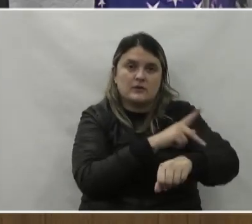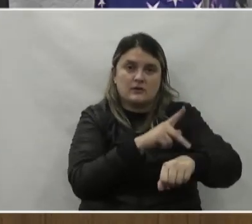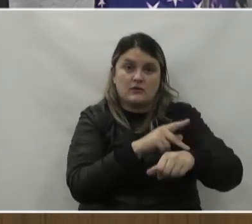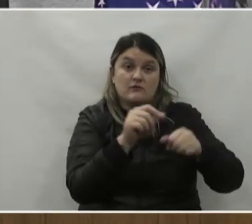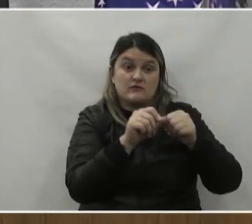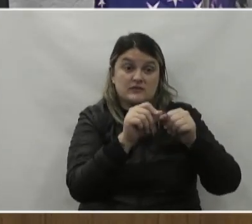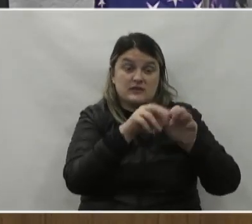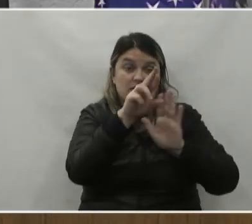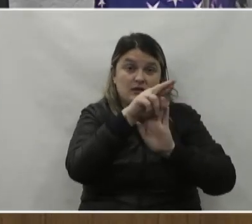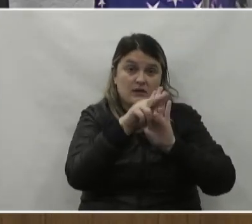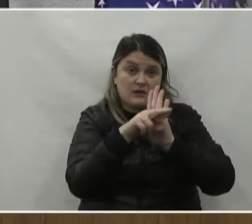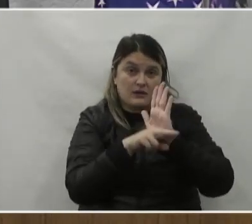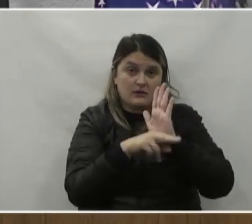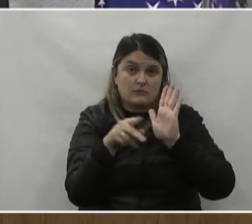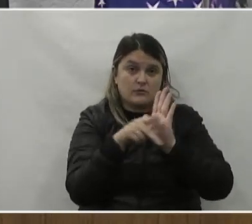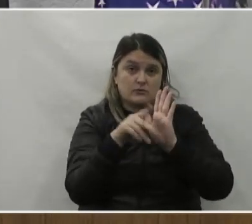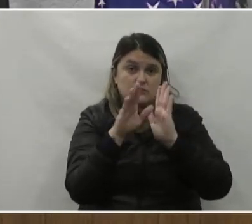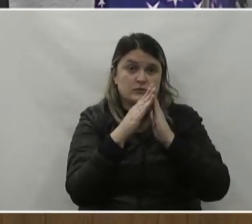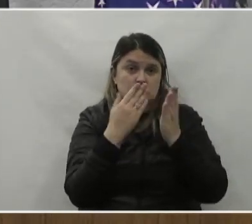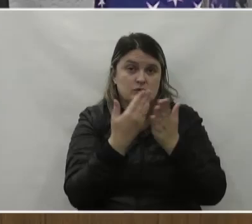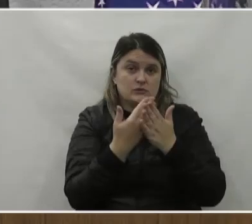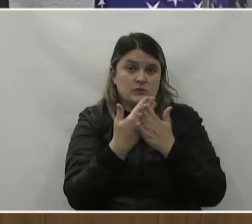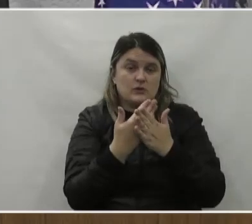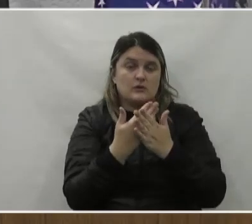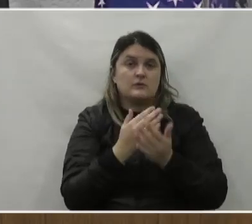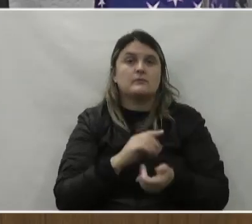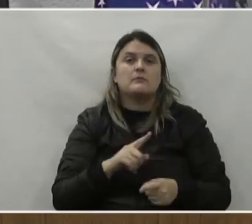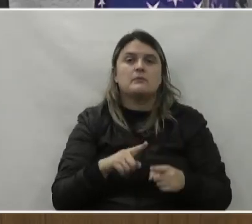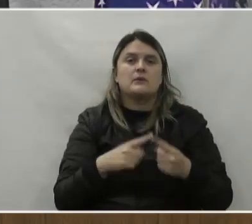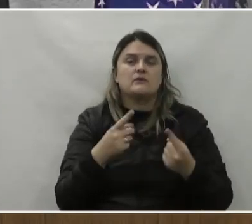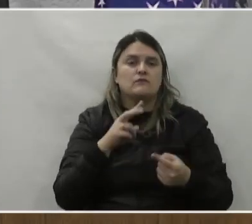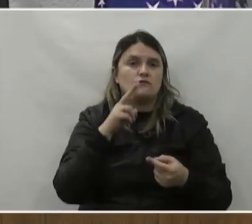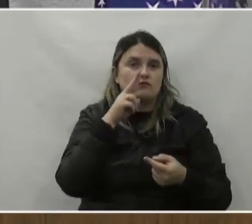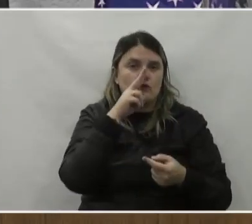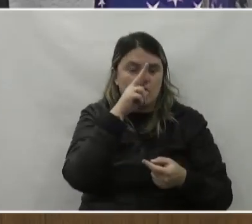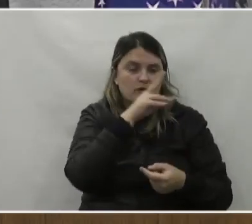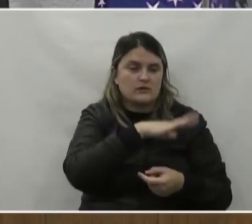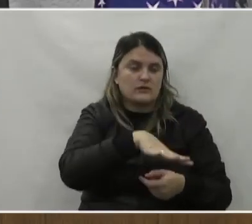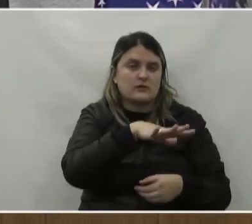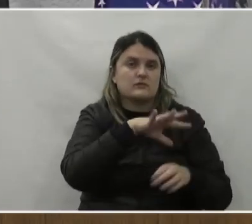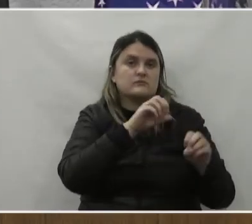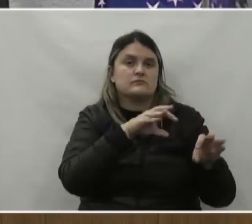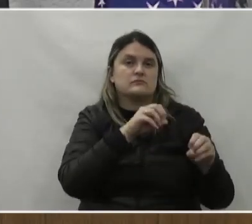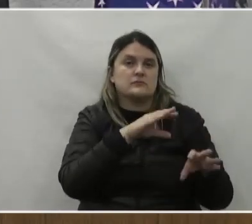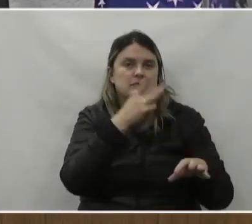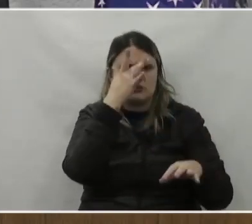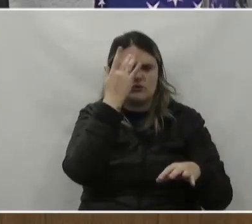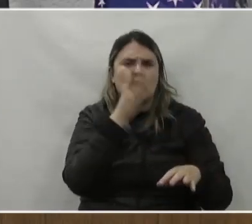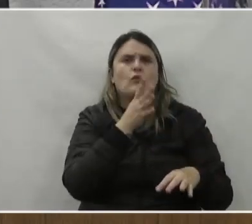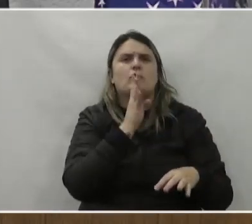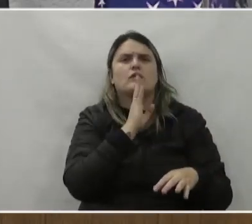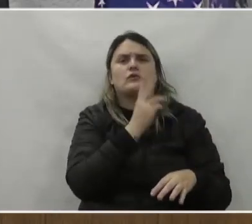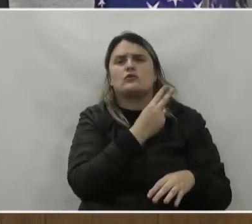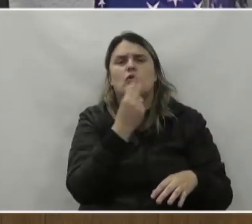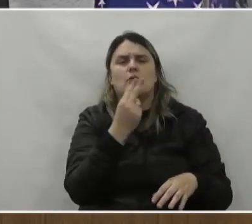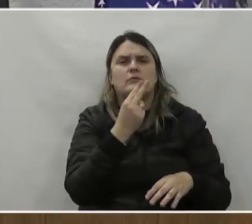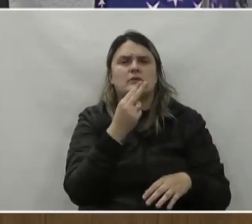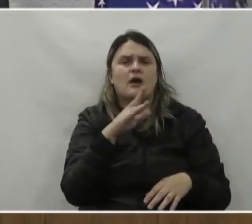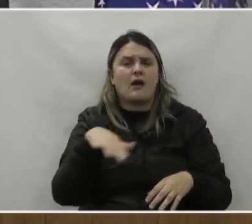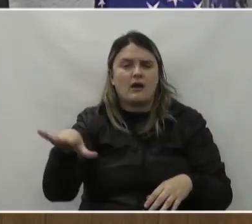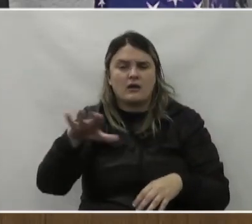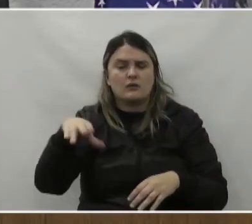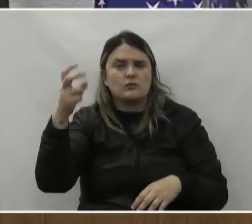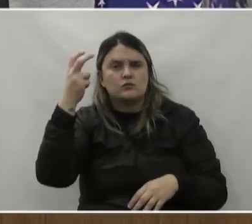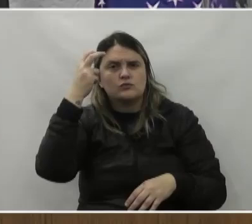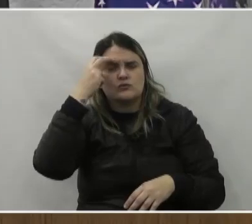regimentos escolares, deixando forte marca na área educacional. Na área cultural, foi peça fundamental